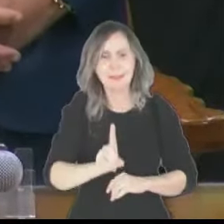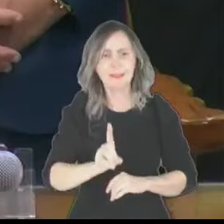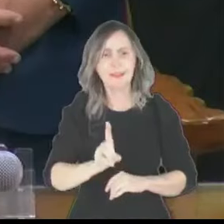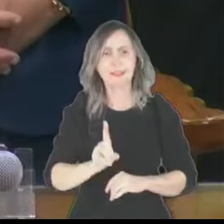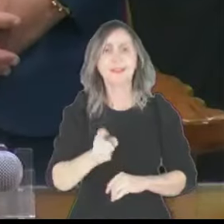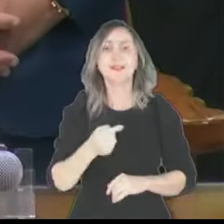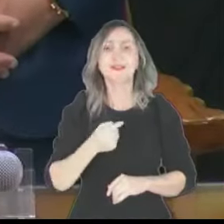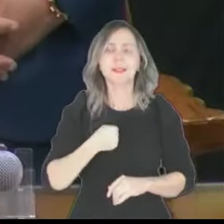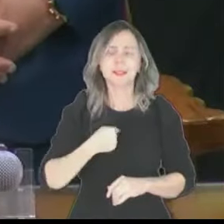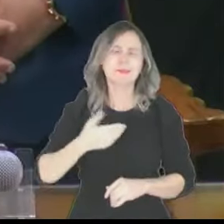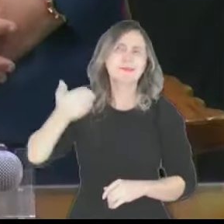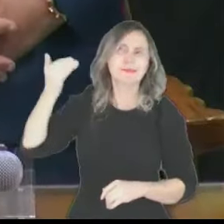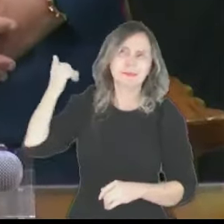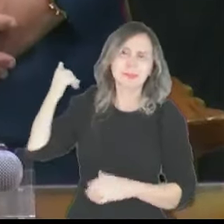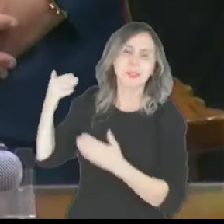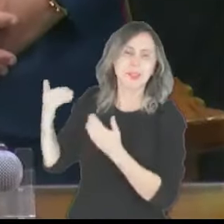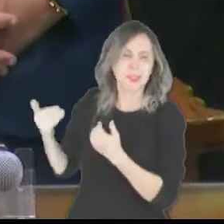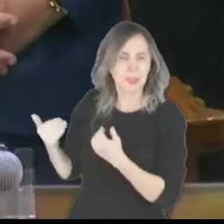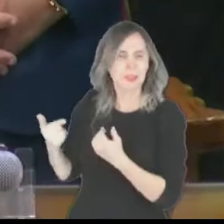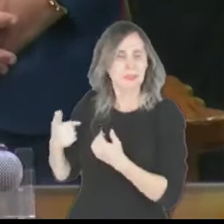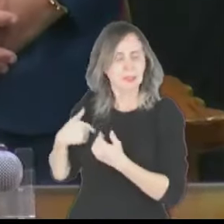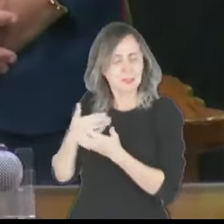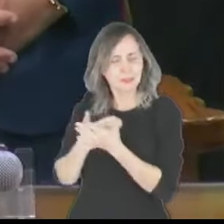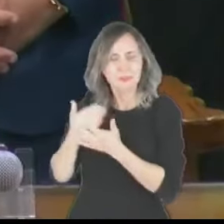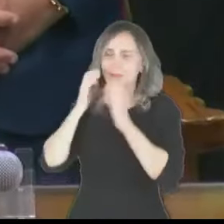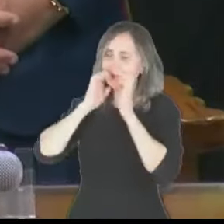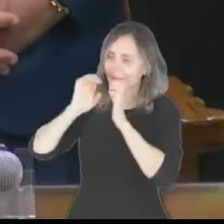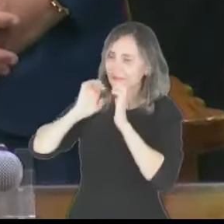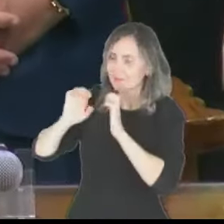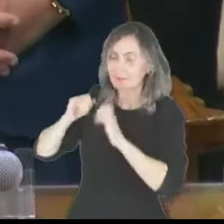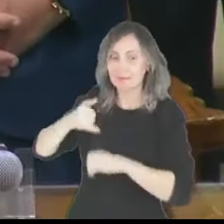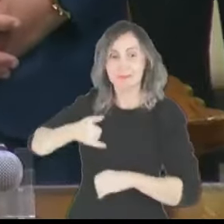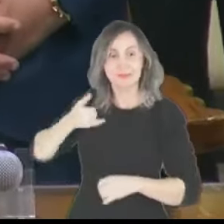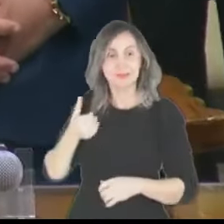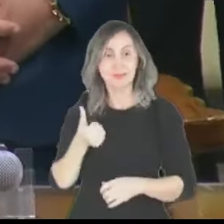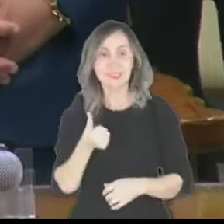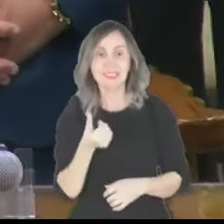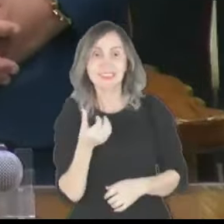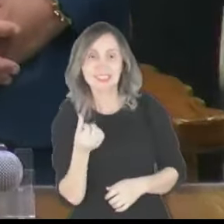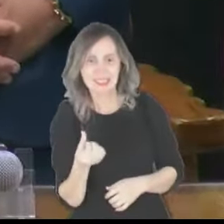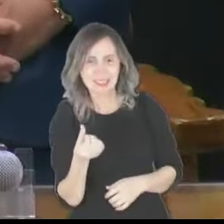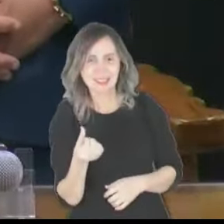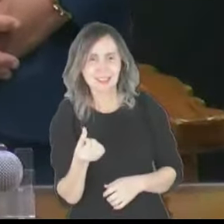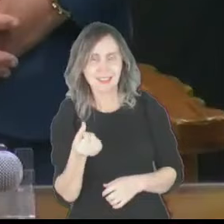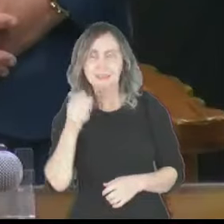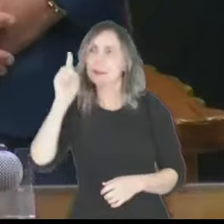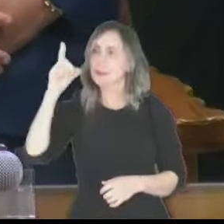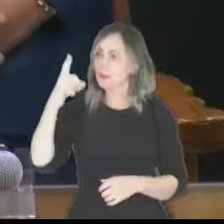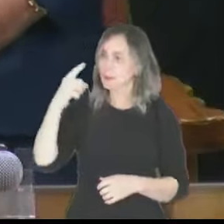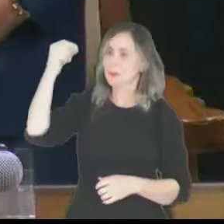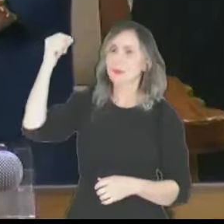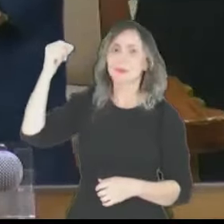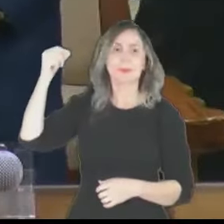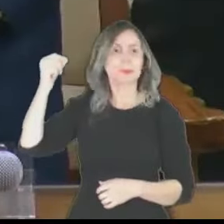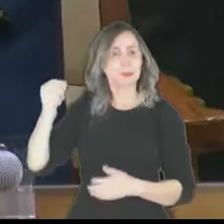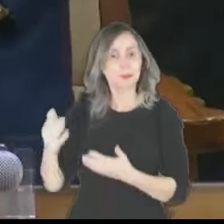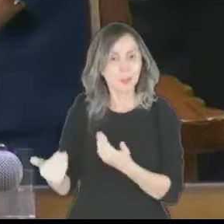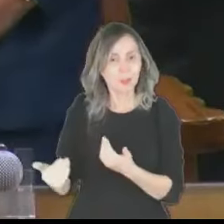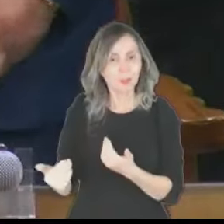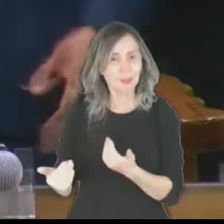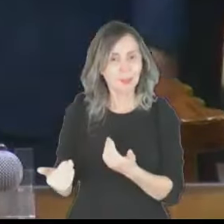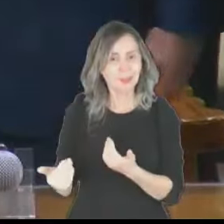dia Fui jovem Comecei a pregar Evangelho Aos 16 anos De idade Deus me chamou Muito cedo E hoje